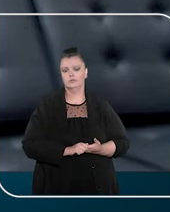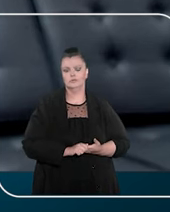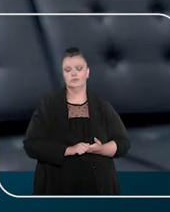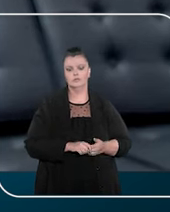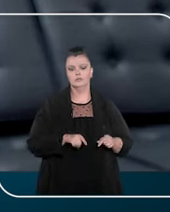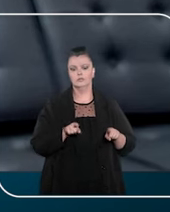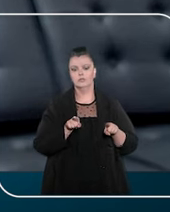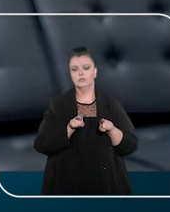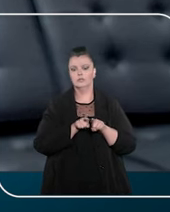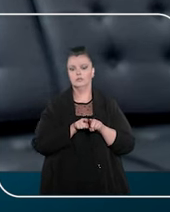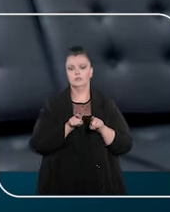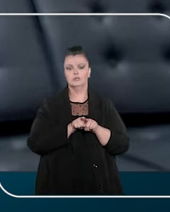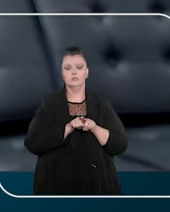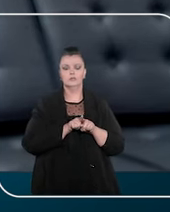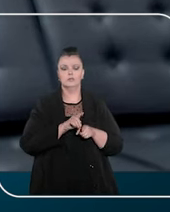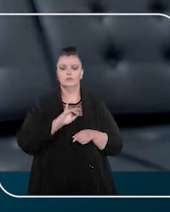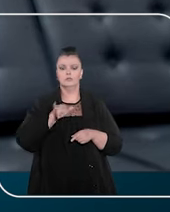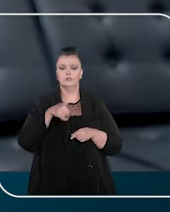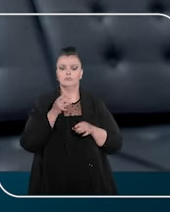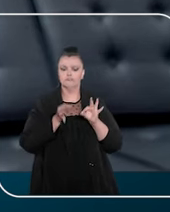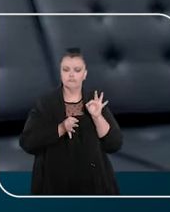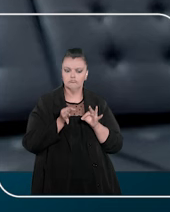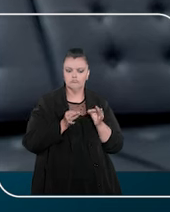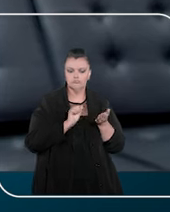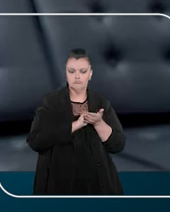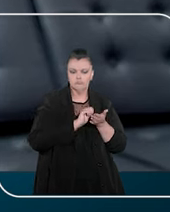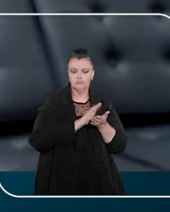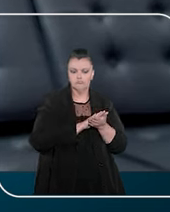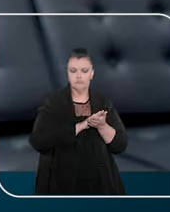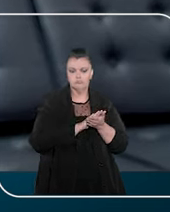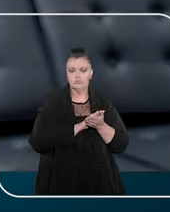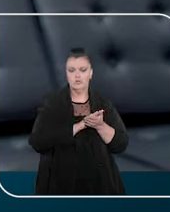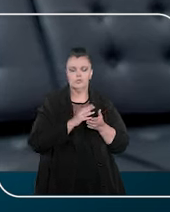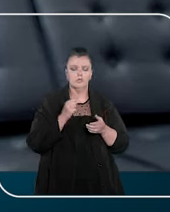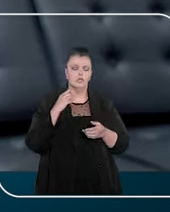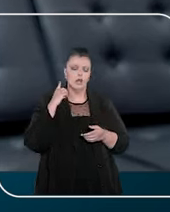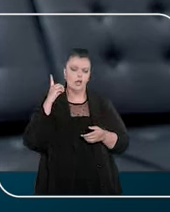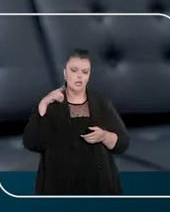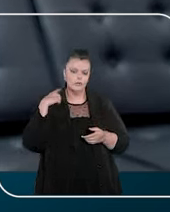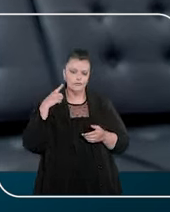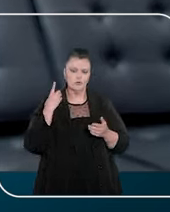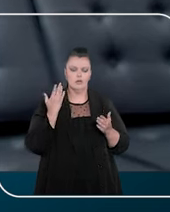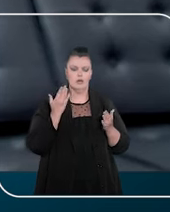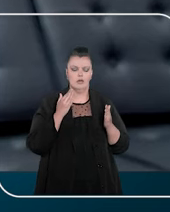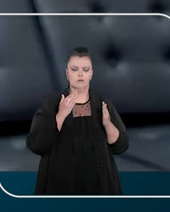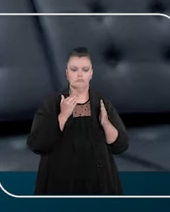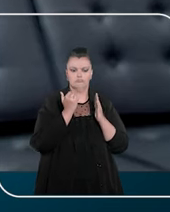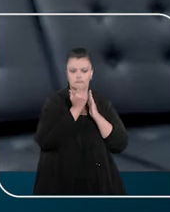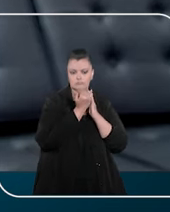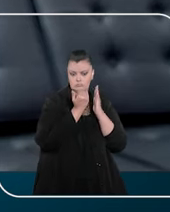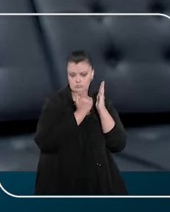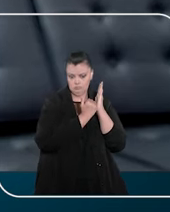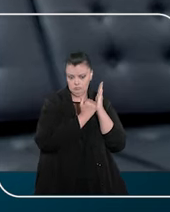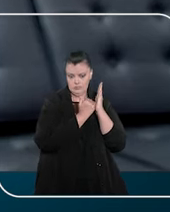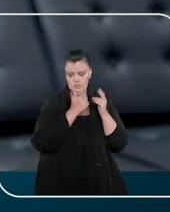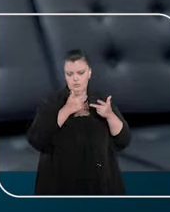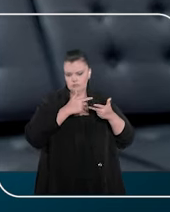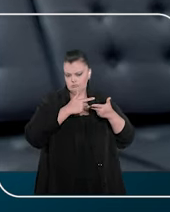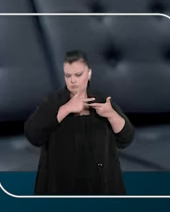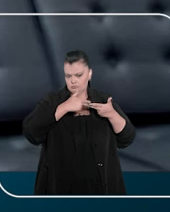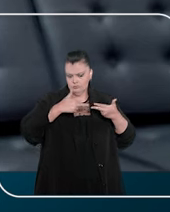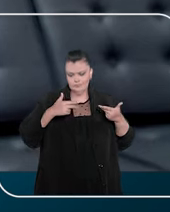uma judicialização, mas de juizados de pequenas causas, e outras formas de composição,